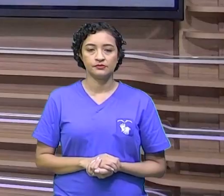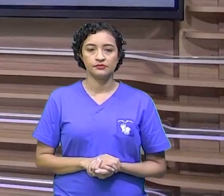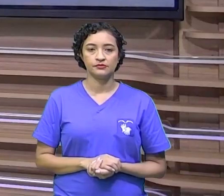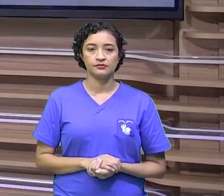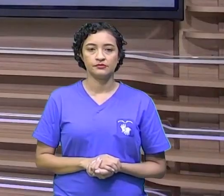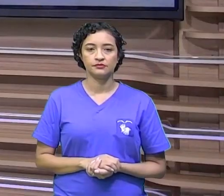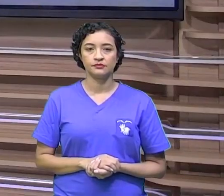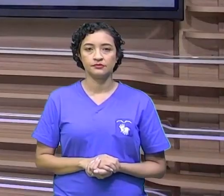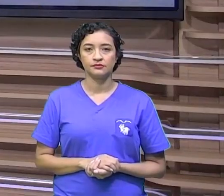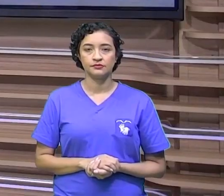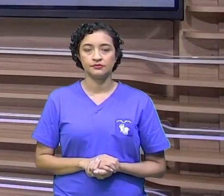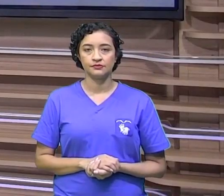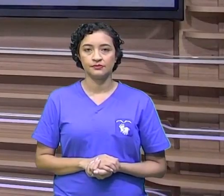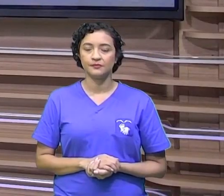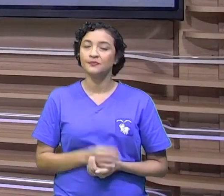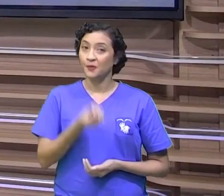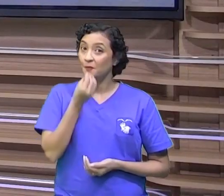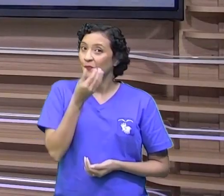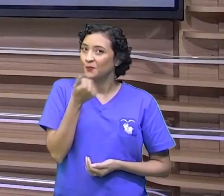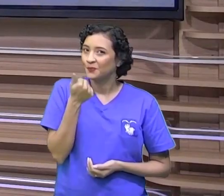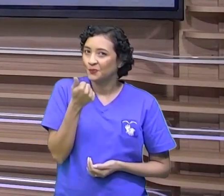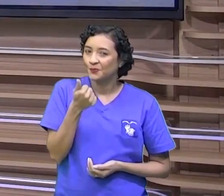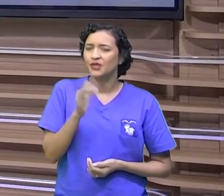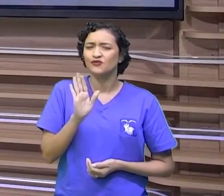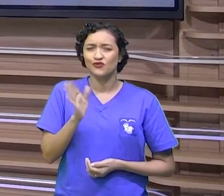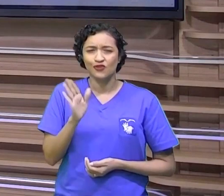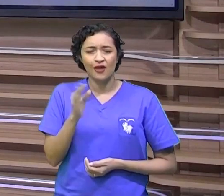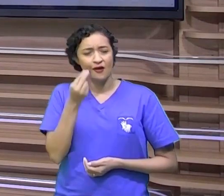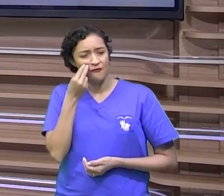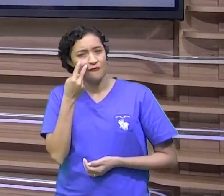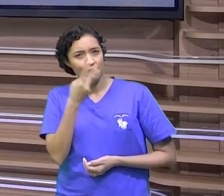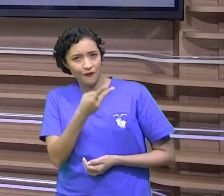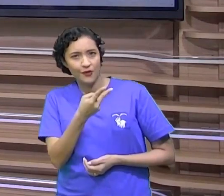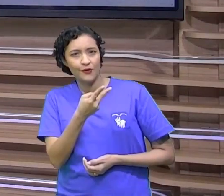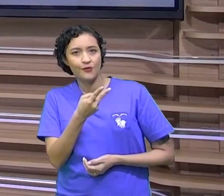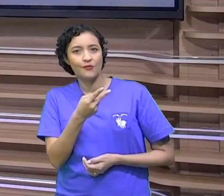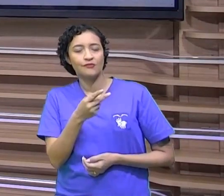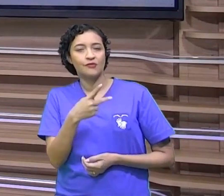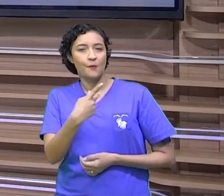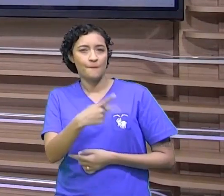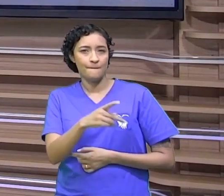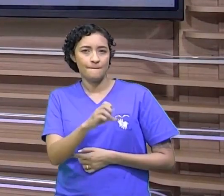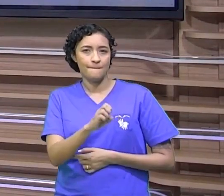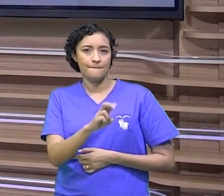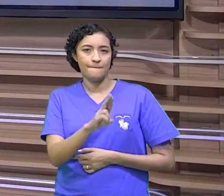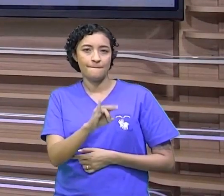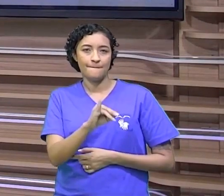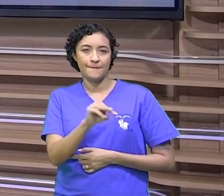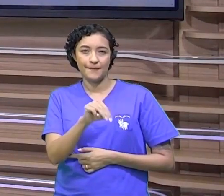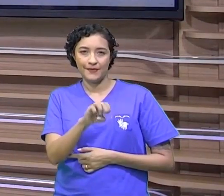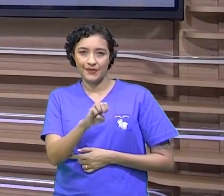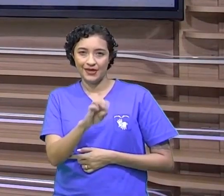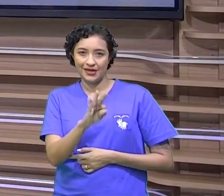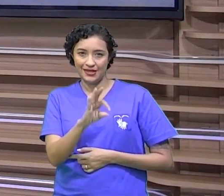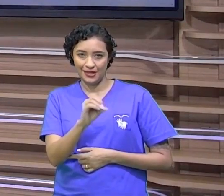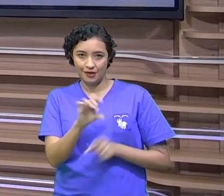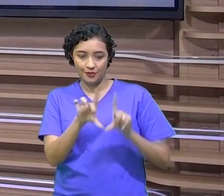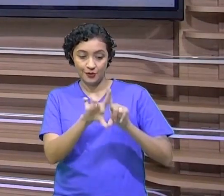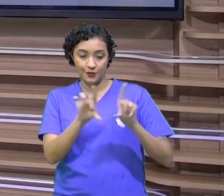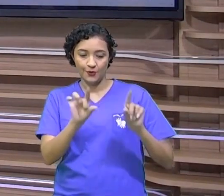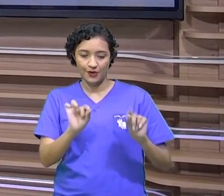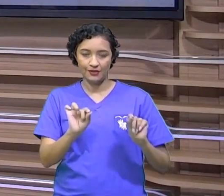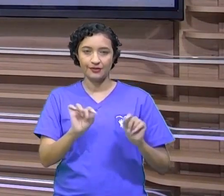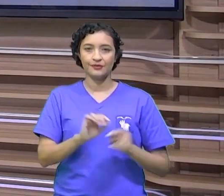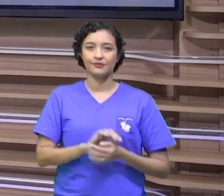E aí é muito bem vimos aí o perímetro do retângulo correto que a soma dos lados Então